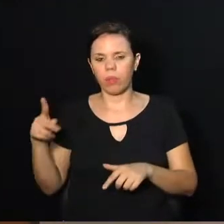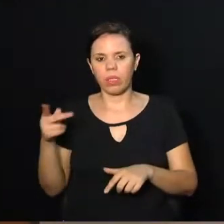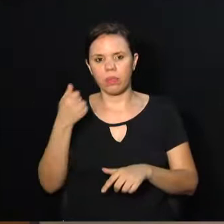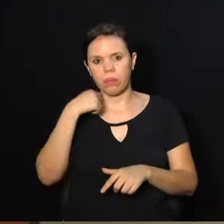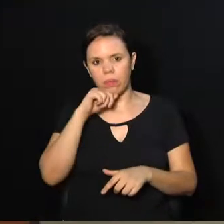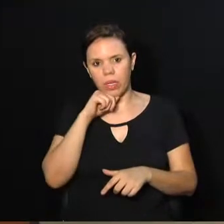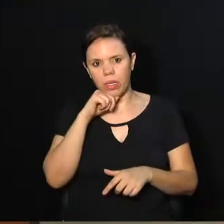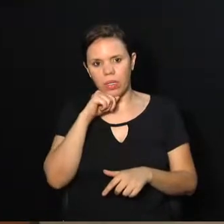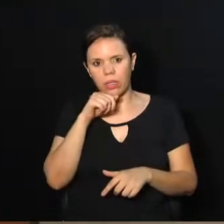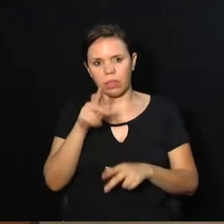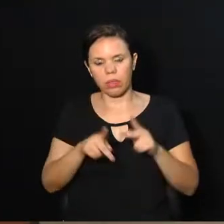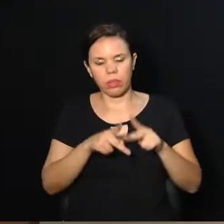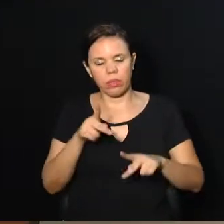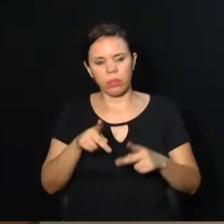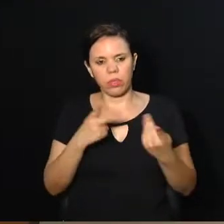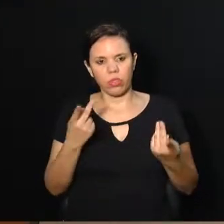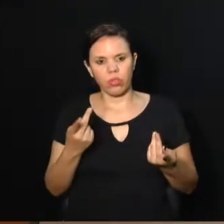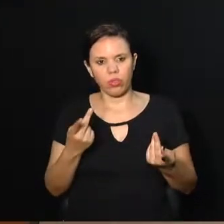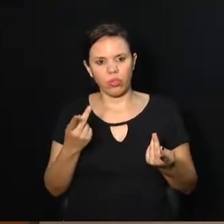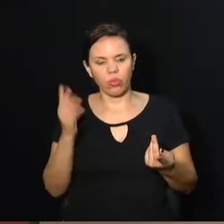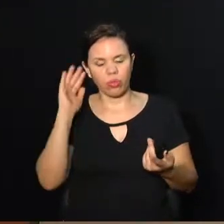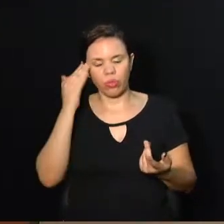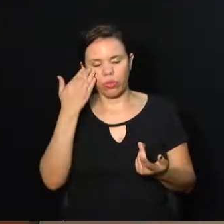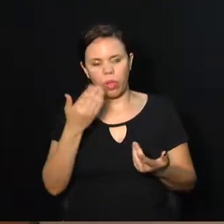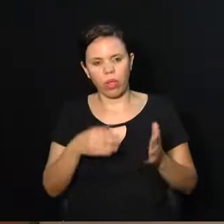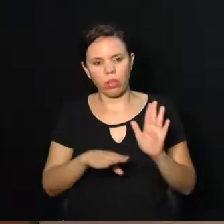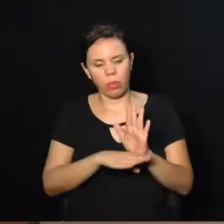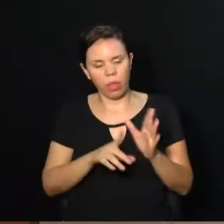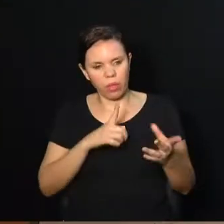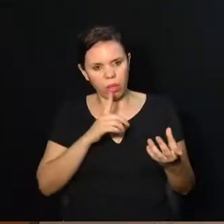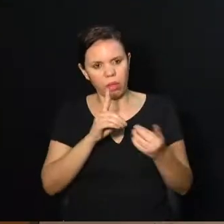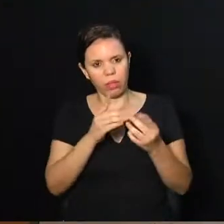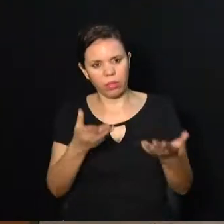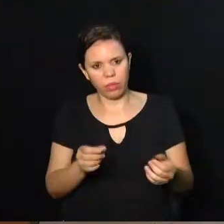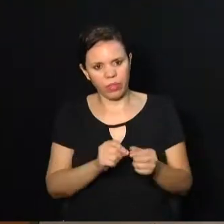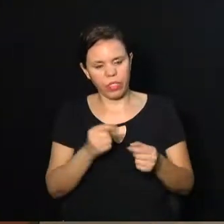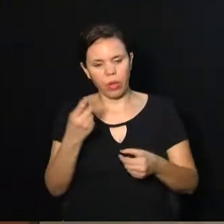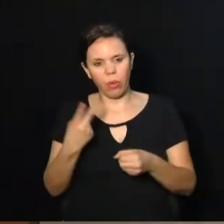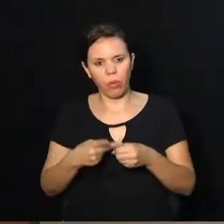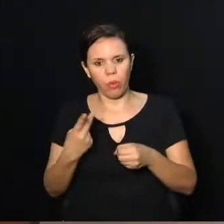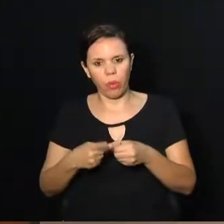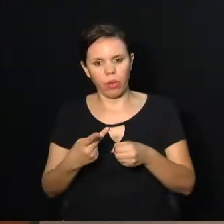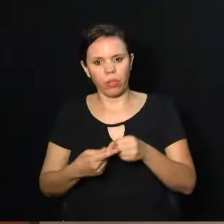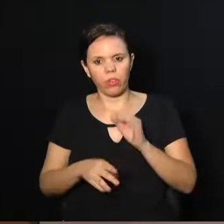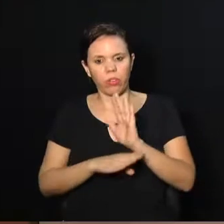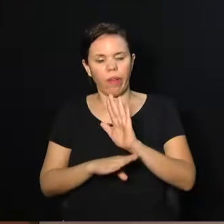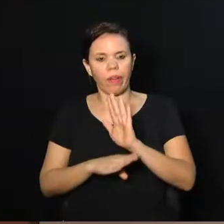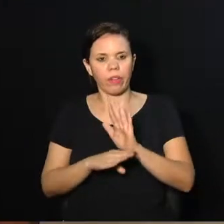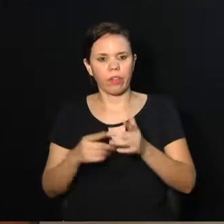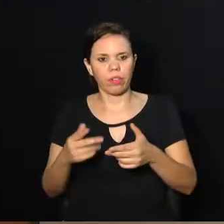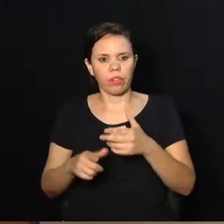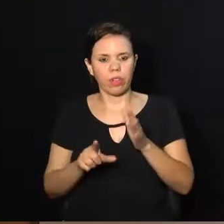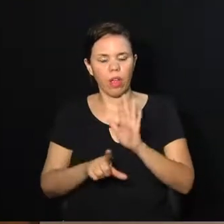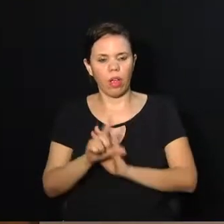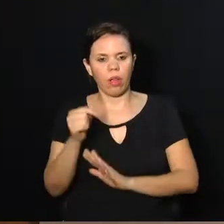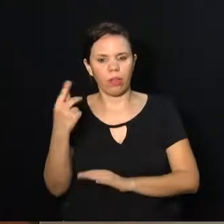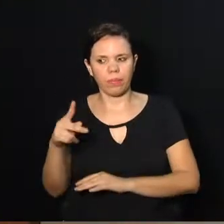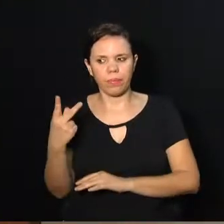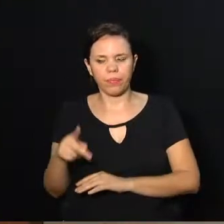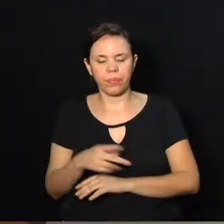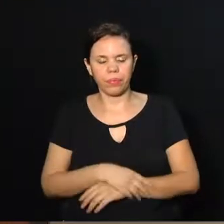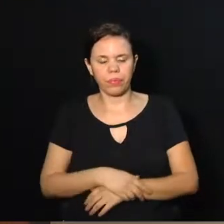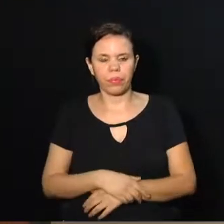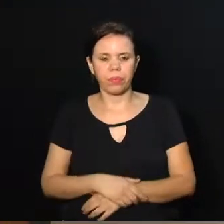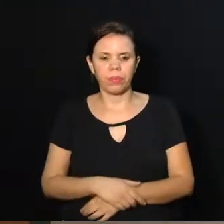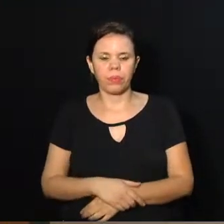mães dos assistidos poderem fazer algum produto e assim, né, gerar renda, gerar